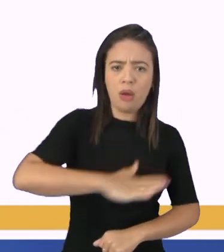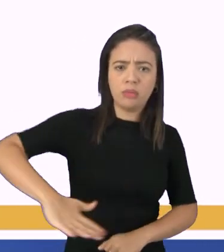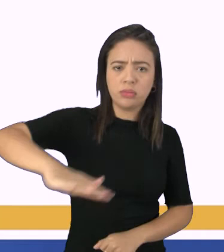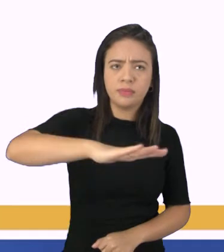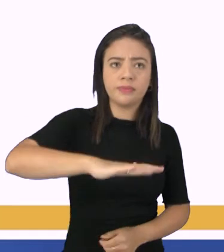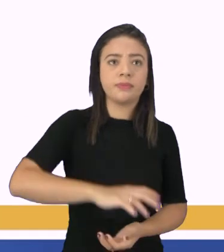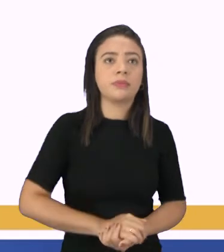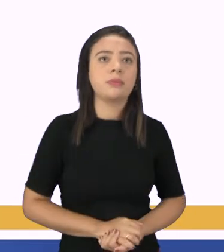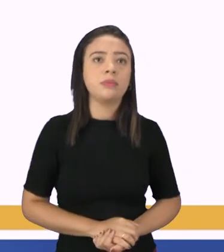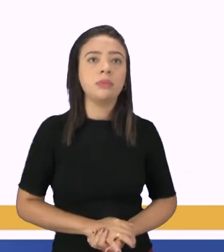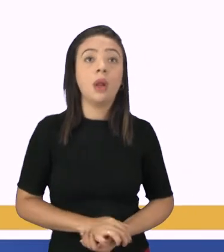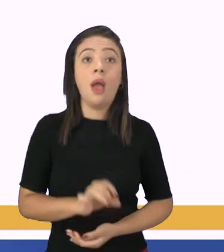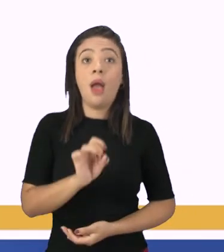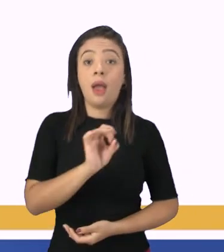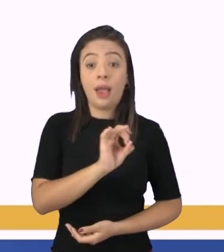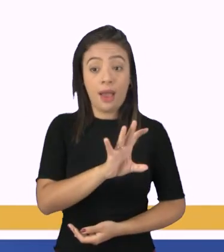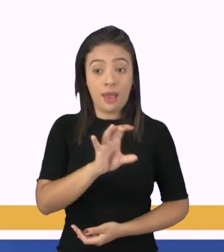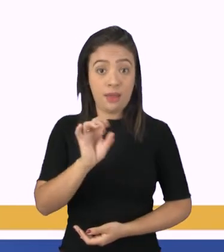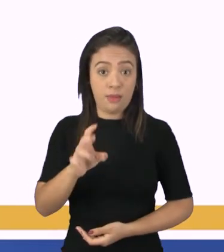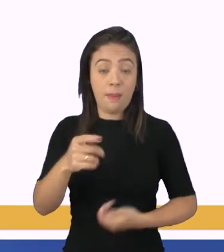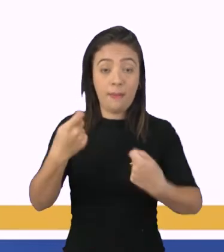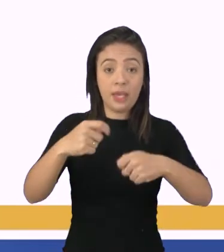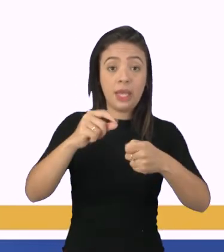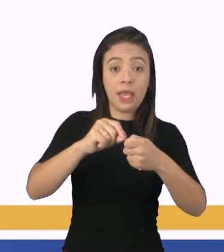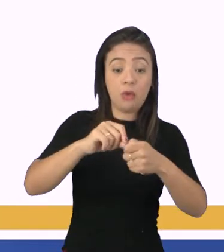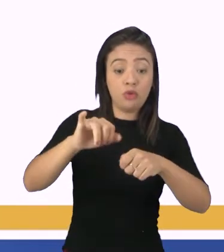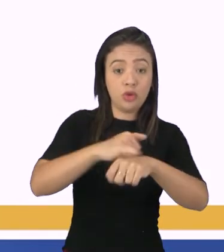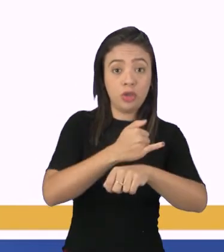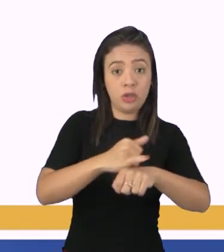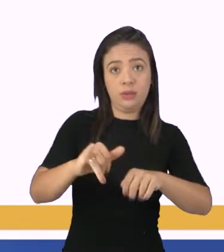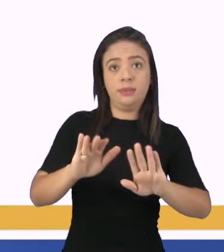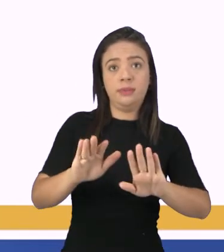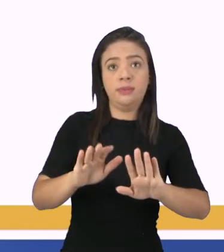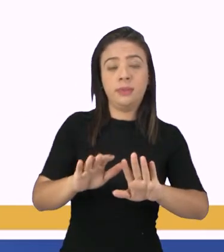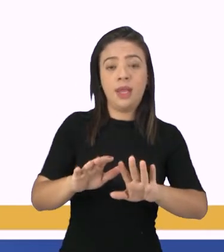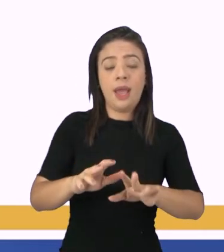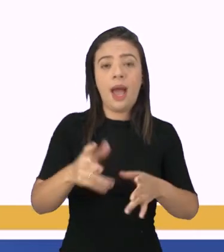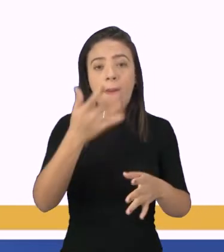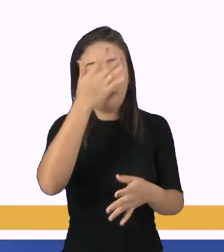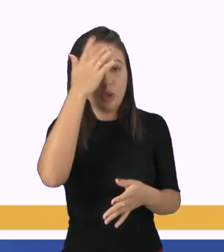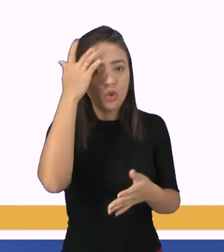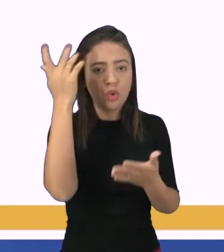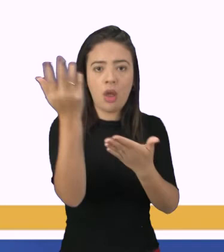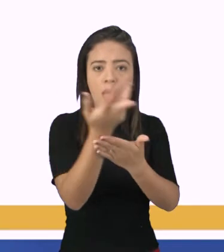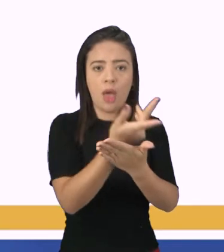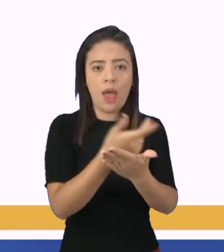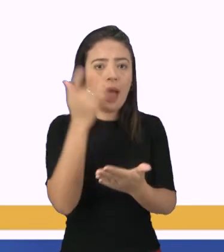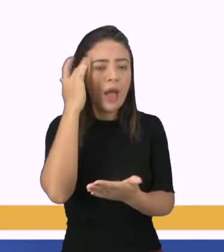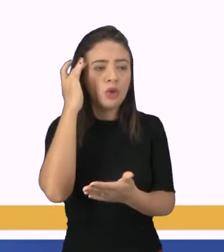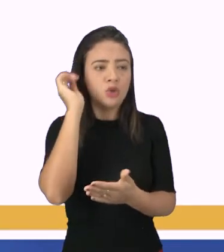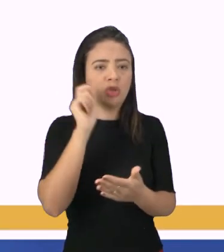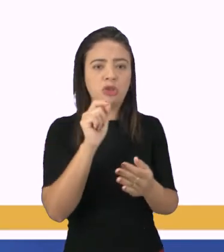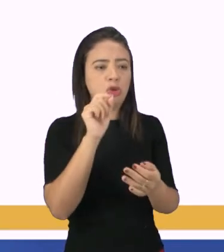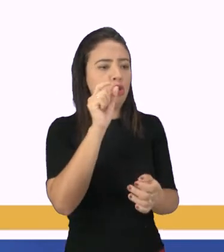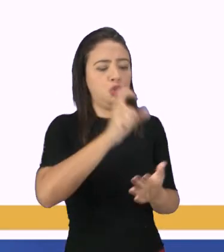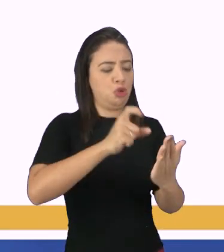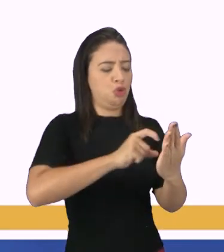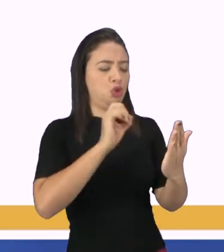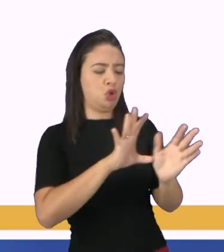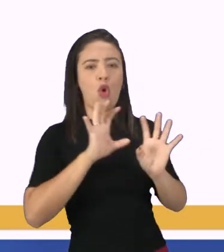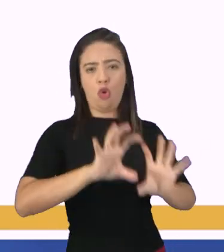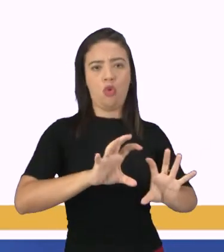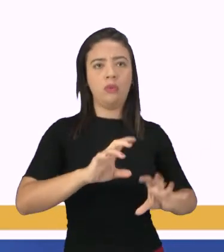cada suporte tem uma maneira de ser feito. É errado achar que o artista só faz um tipo de grafite. Nós